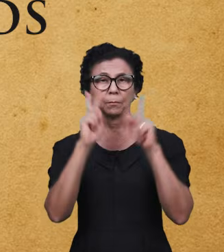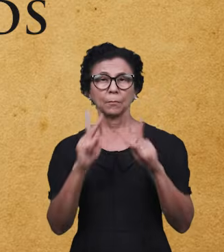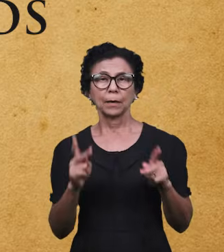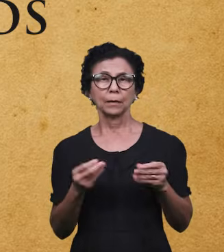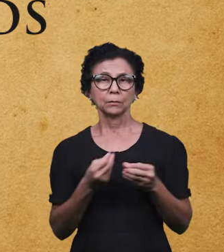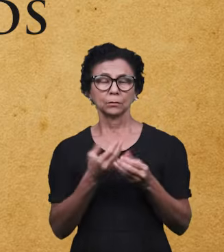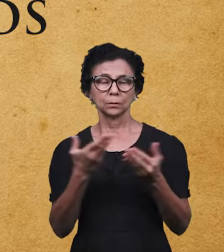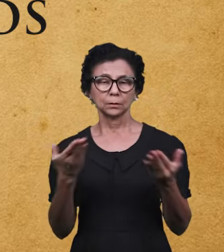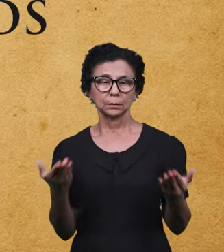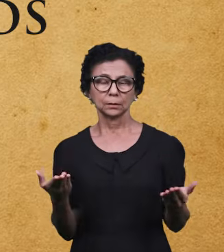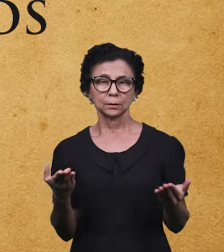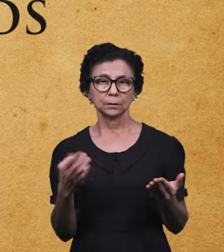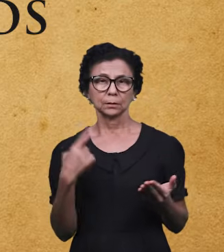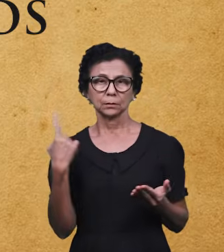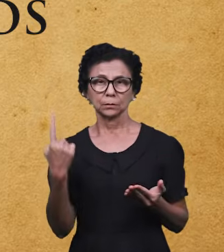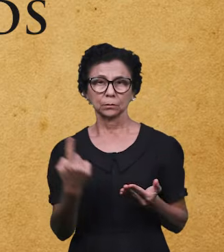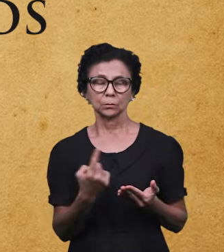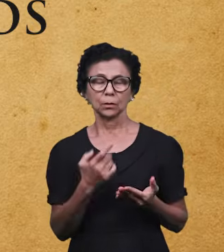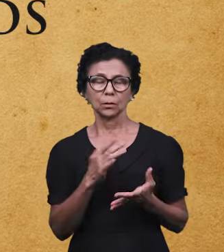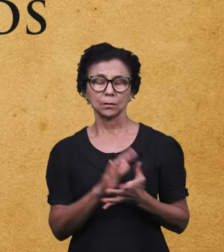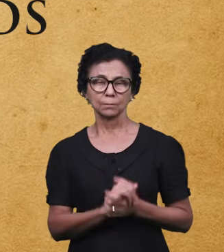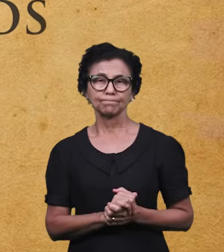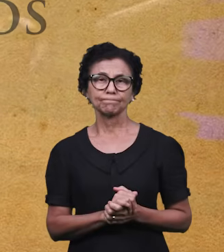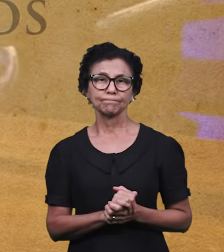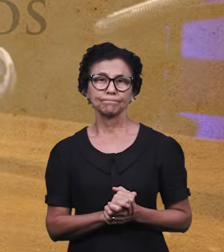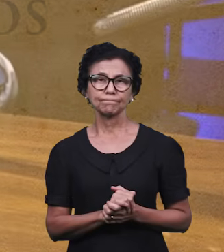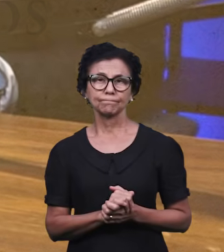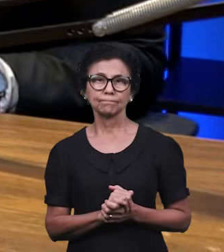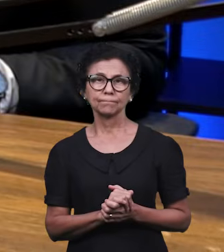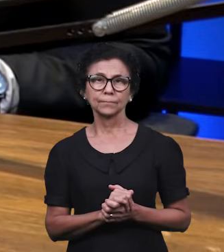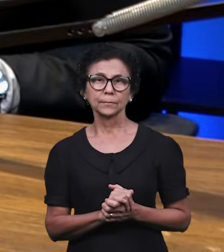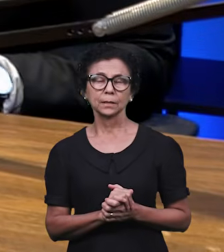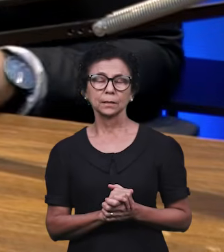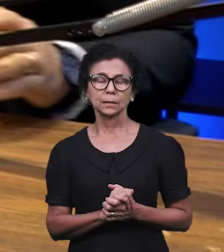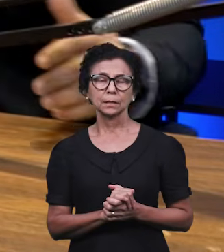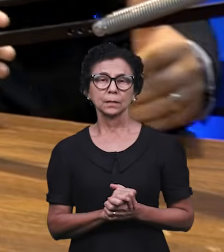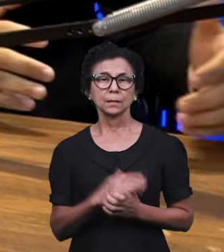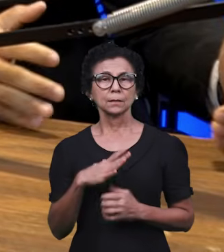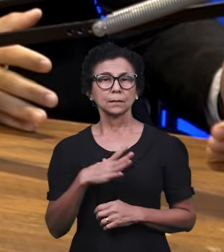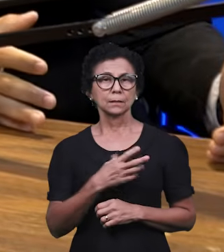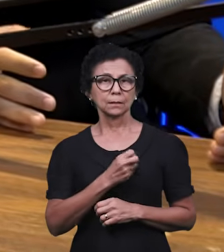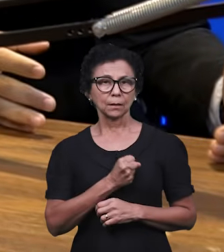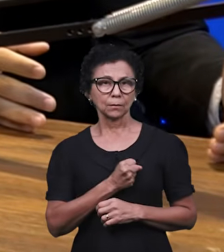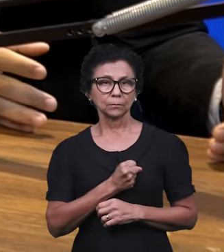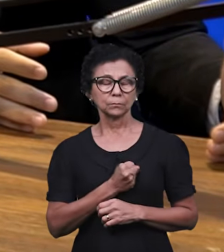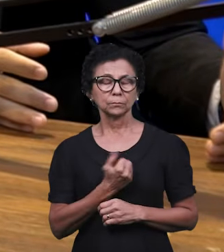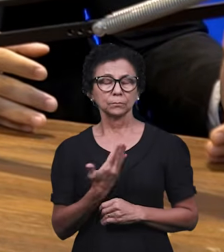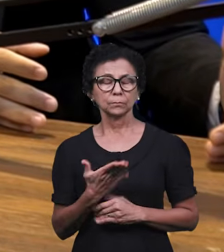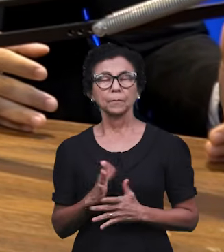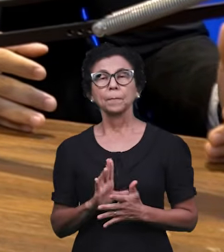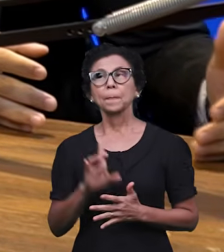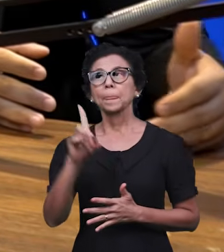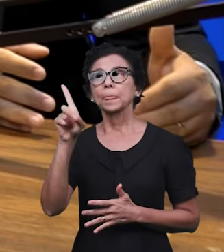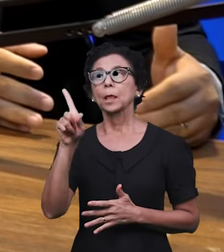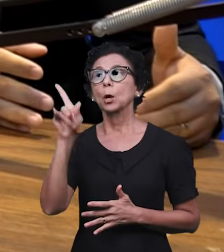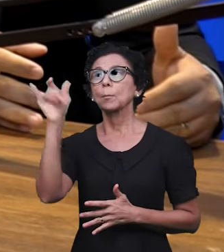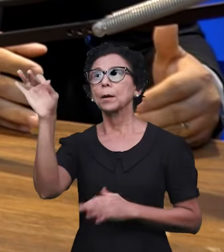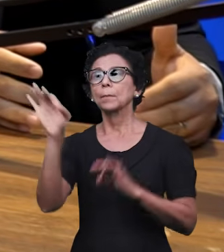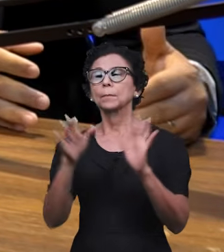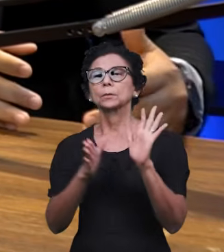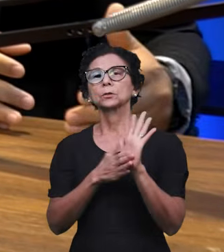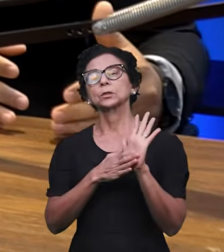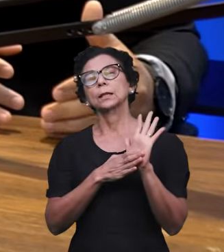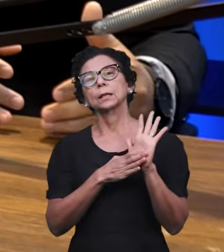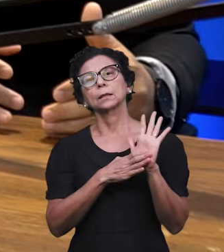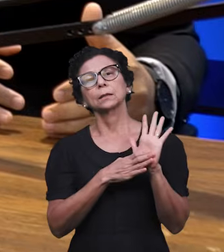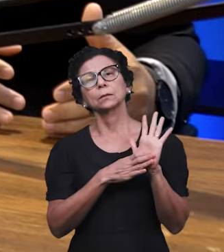suas pisaduras nós fomos sarados. Então nós vamos ver que no projeto do Pai contemplava